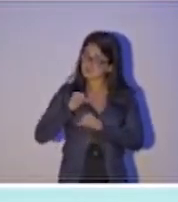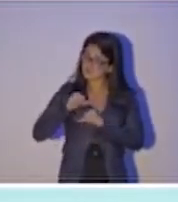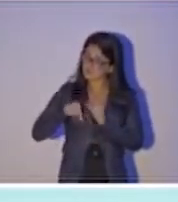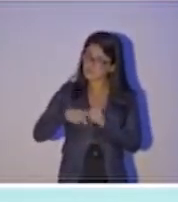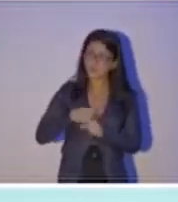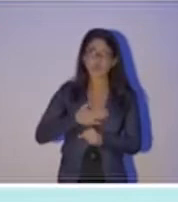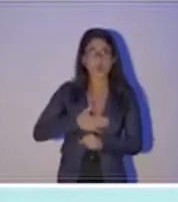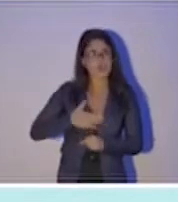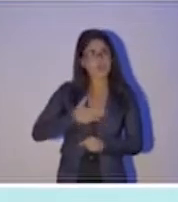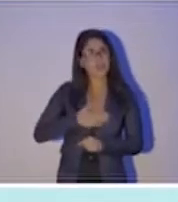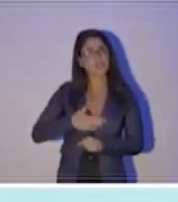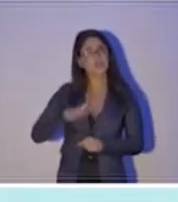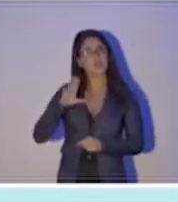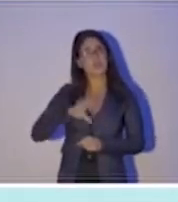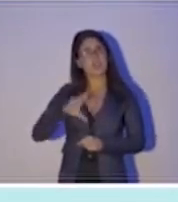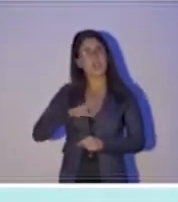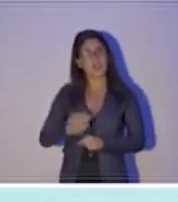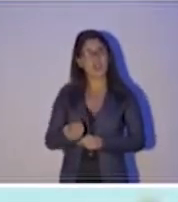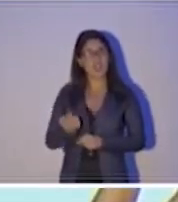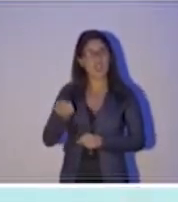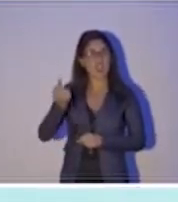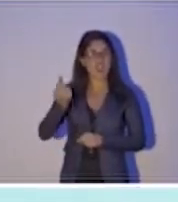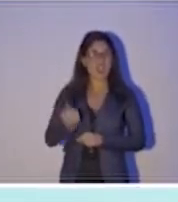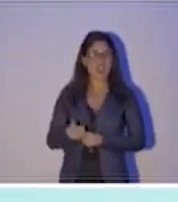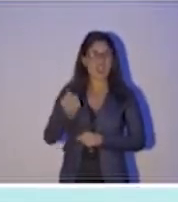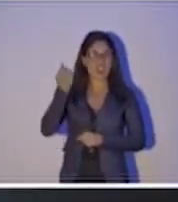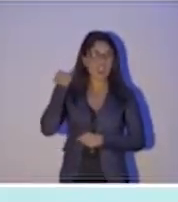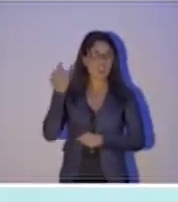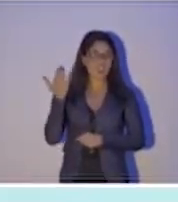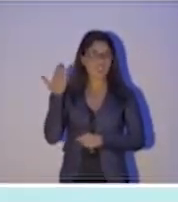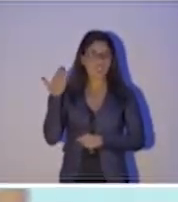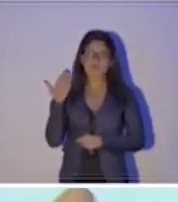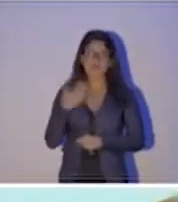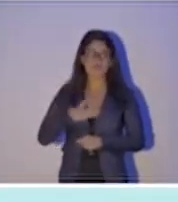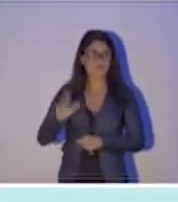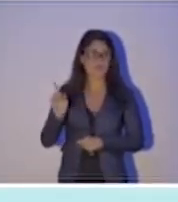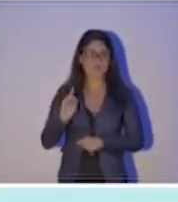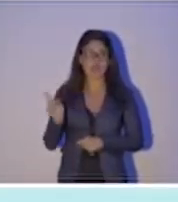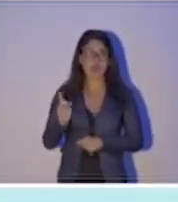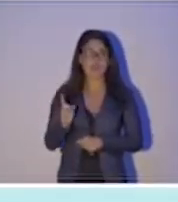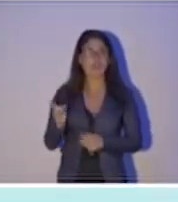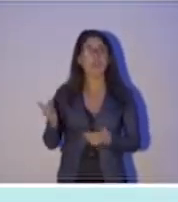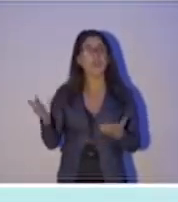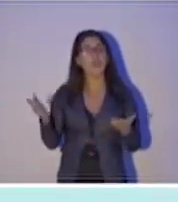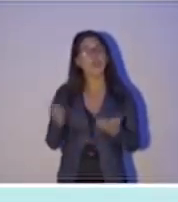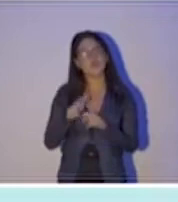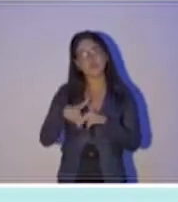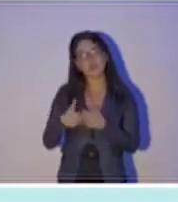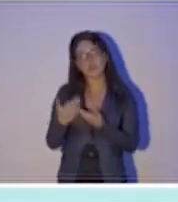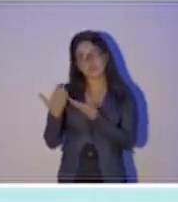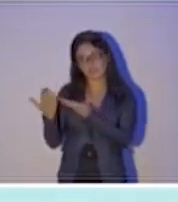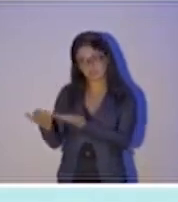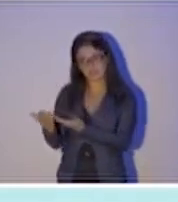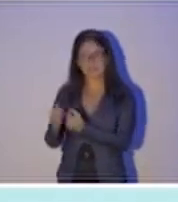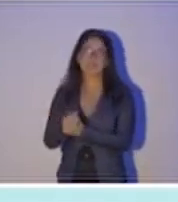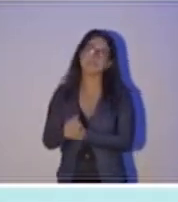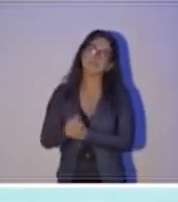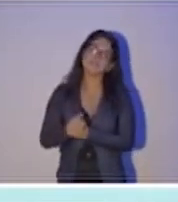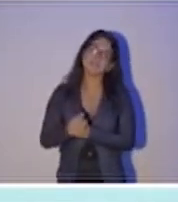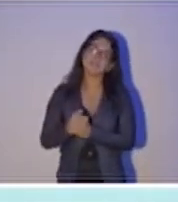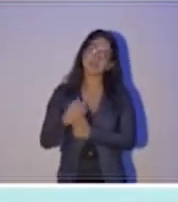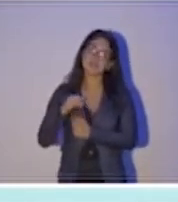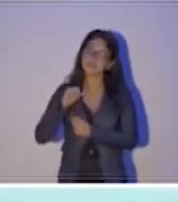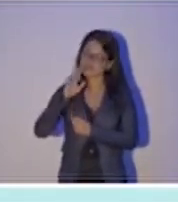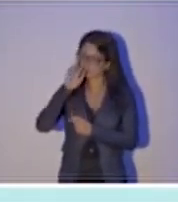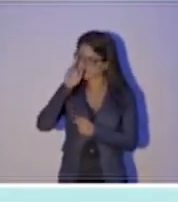língua portuguesa, porque antes eu não gostava, não dava a mínima, mas hoje, por causa de Rodolfo, eu melhorei muito e